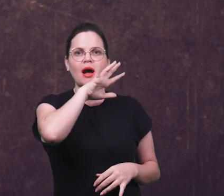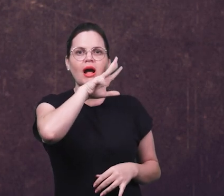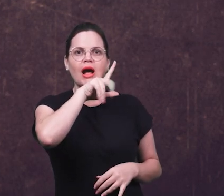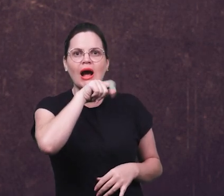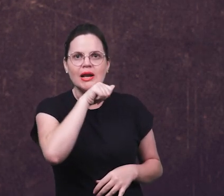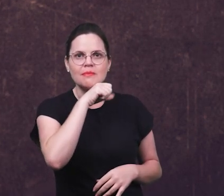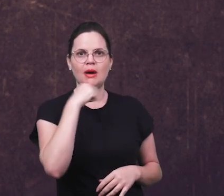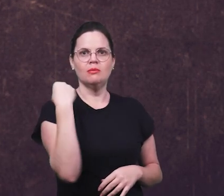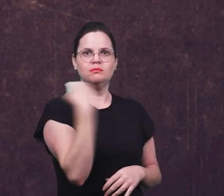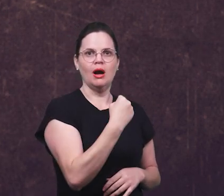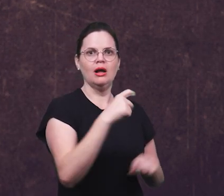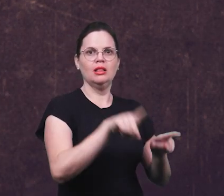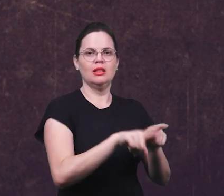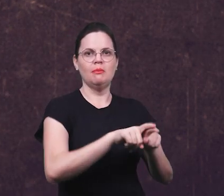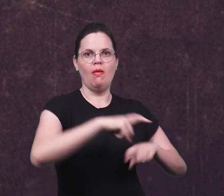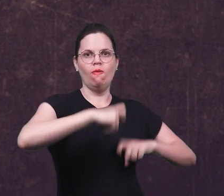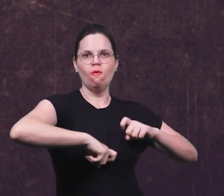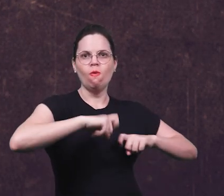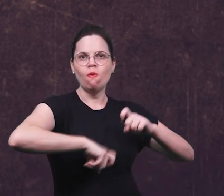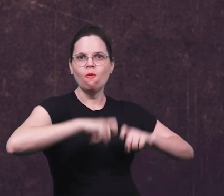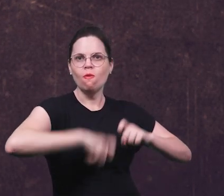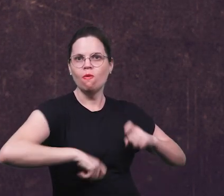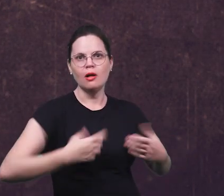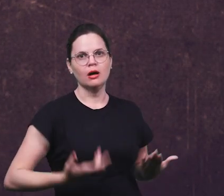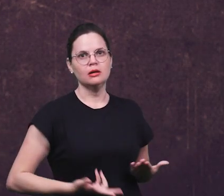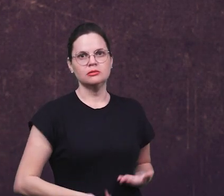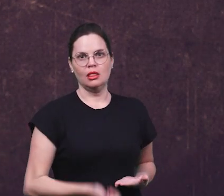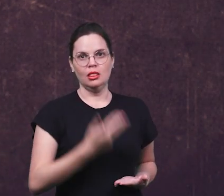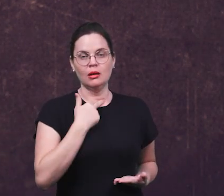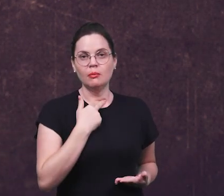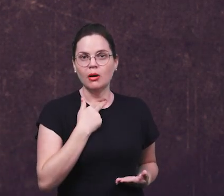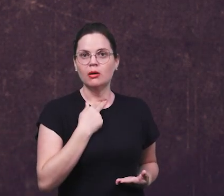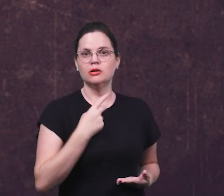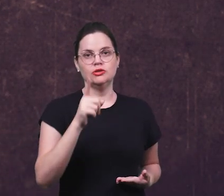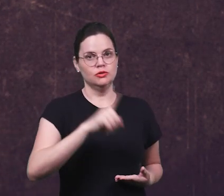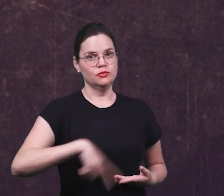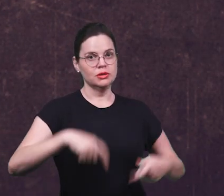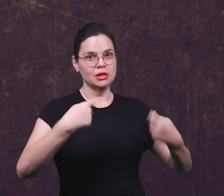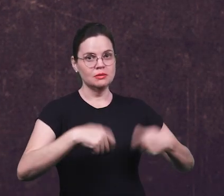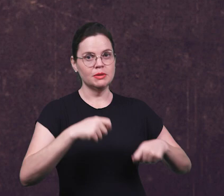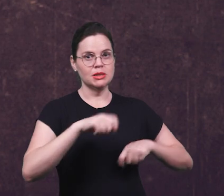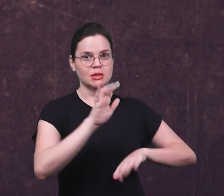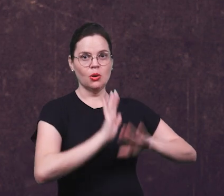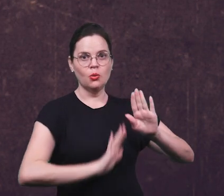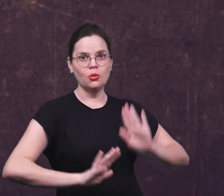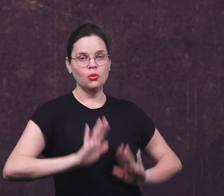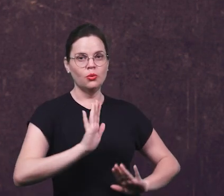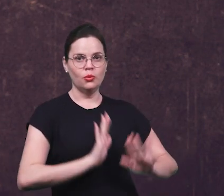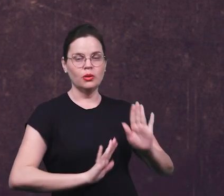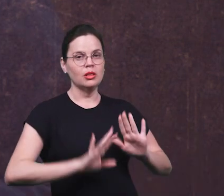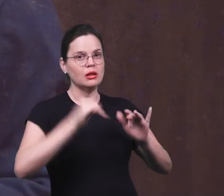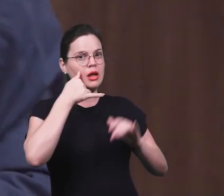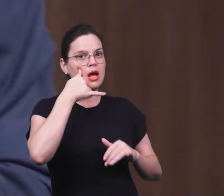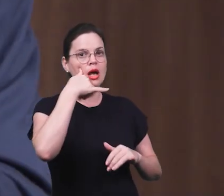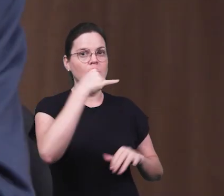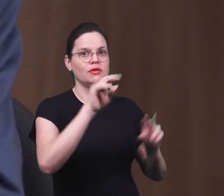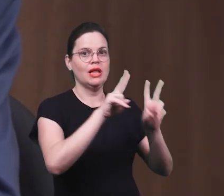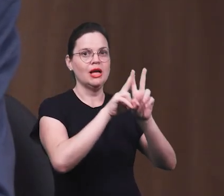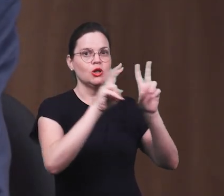das relações sexuais ilícitas. Dessas coisas fareis bens e vos guardares. Então